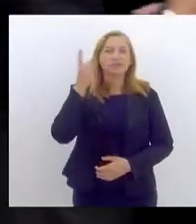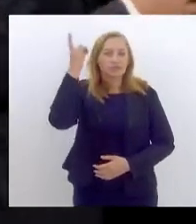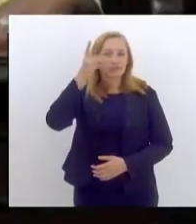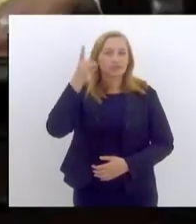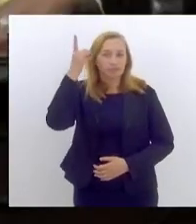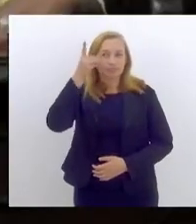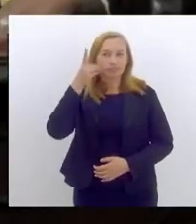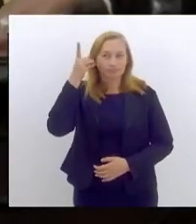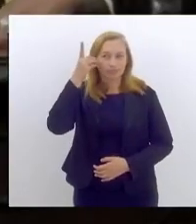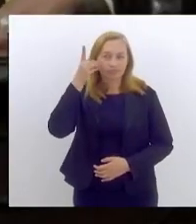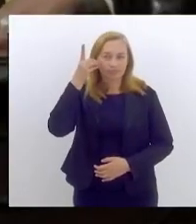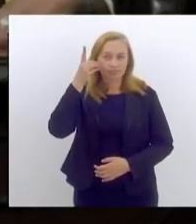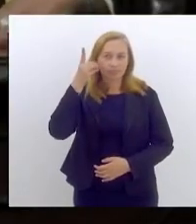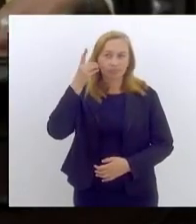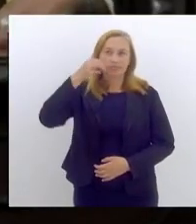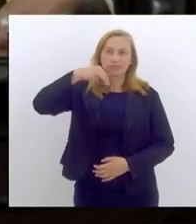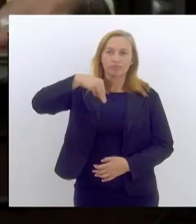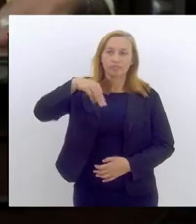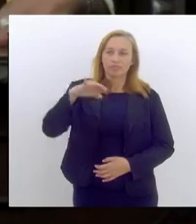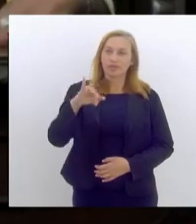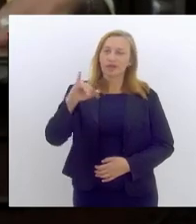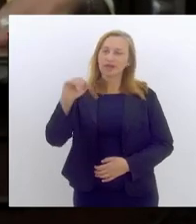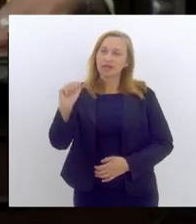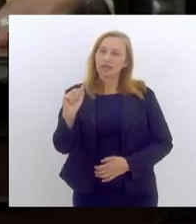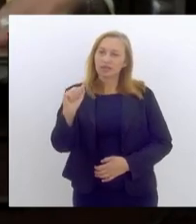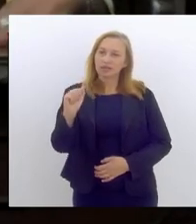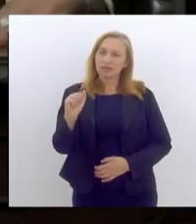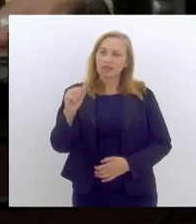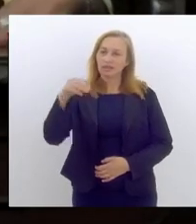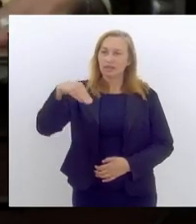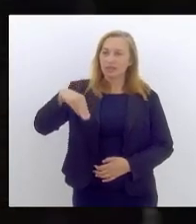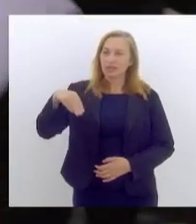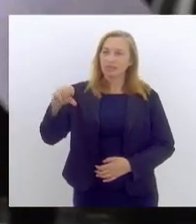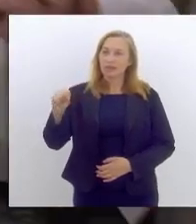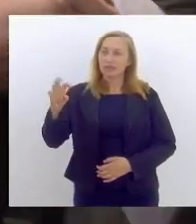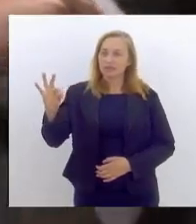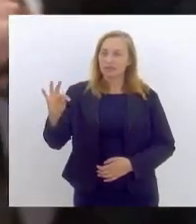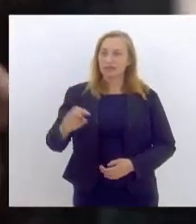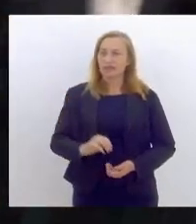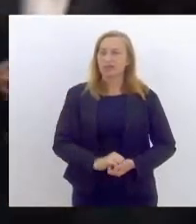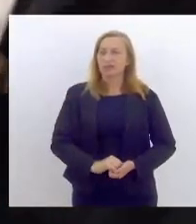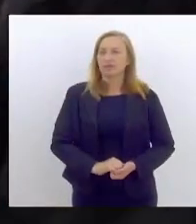Deputada Marina, do MST.